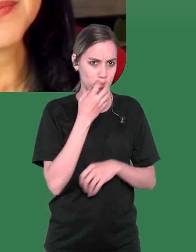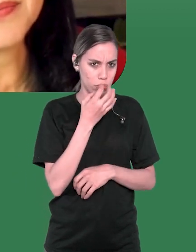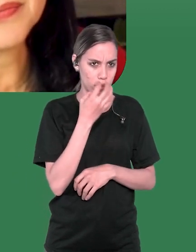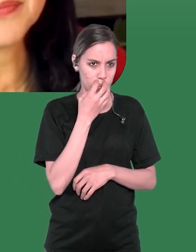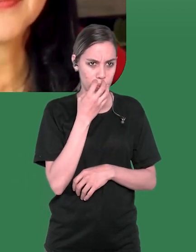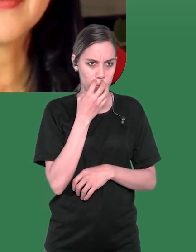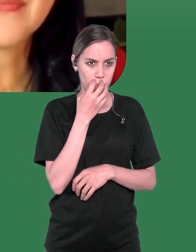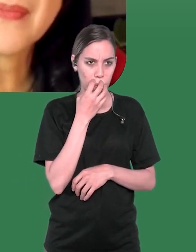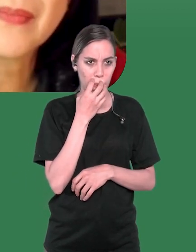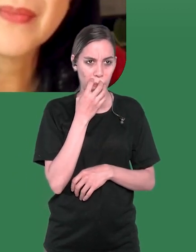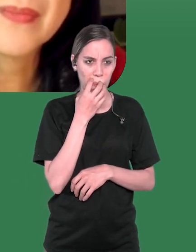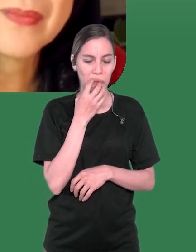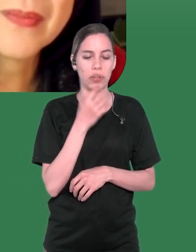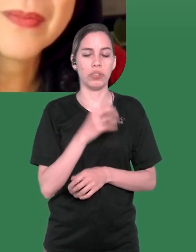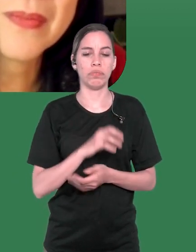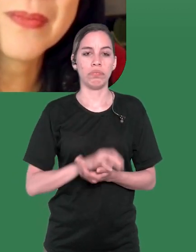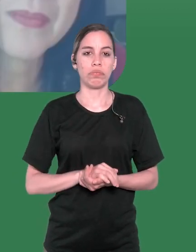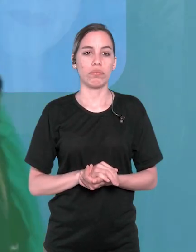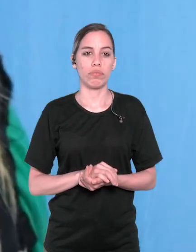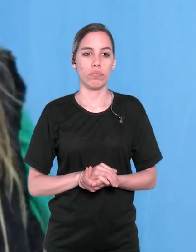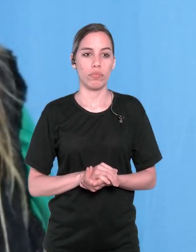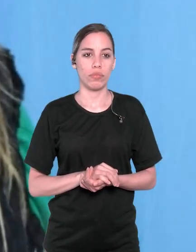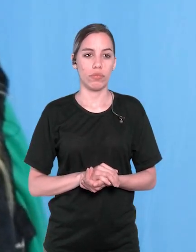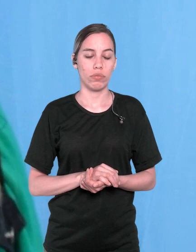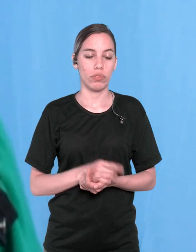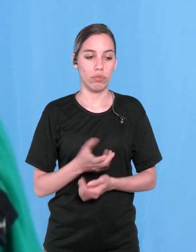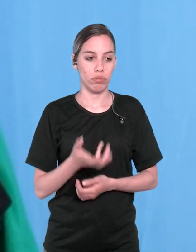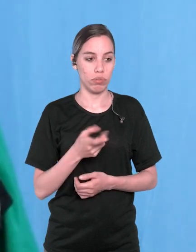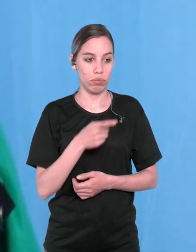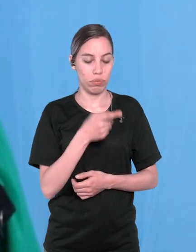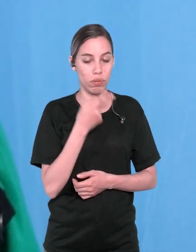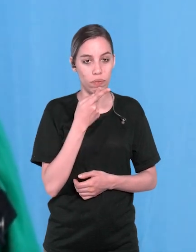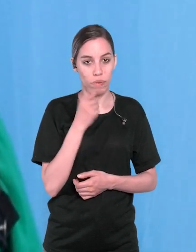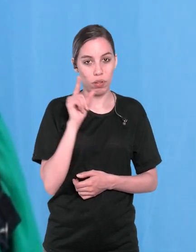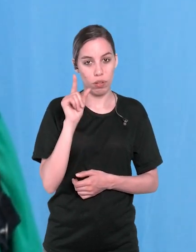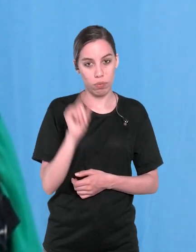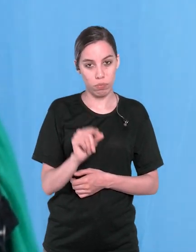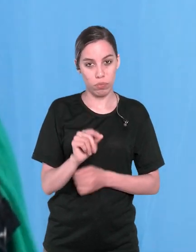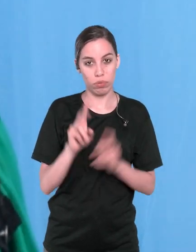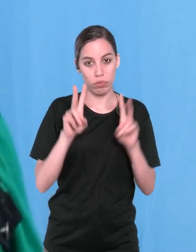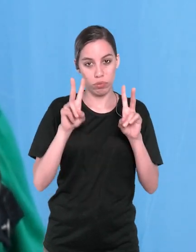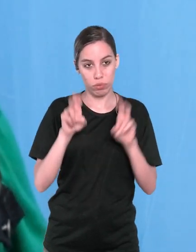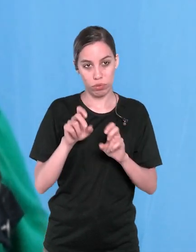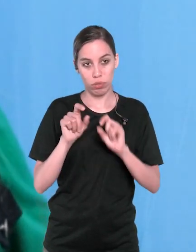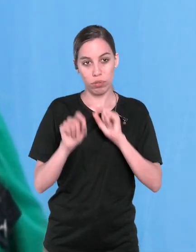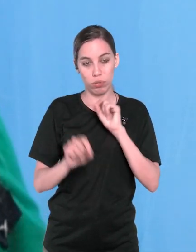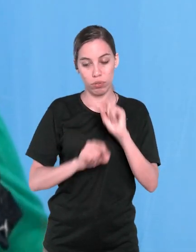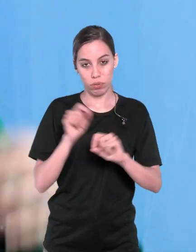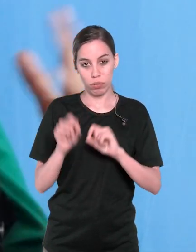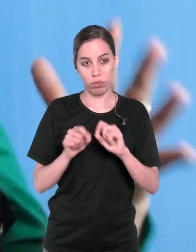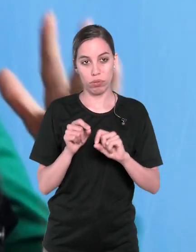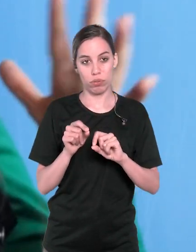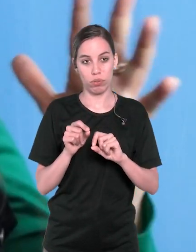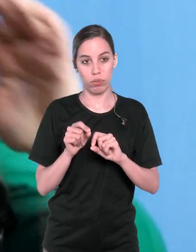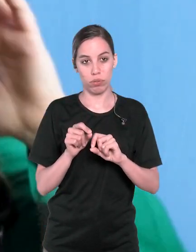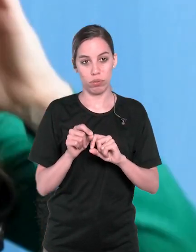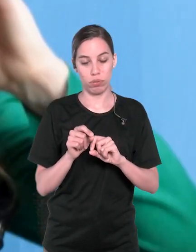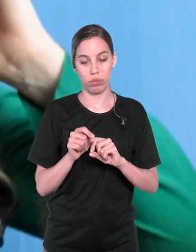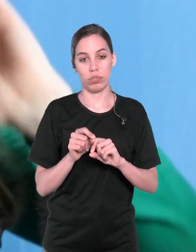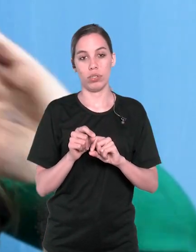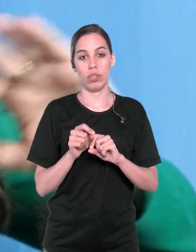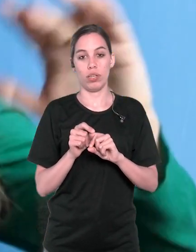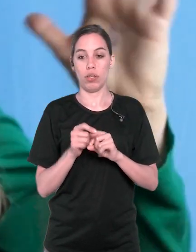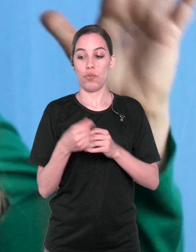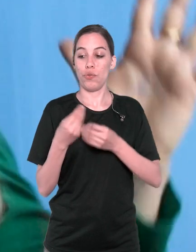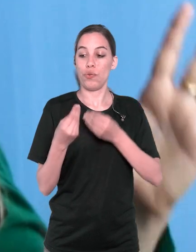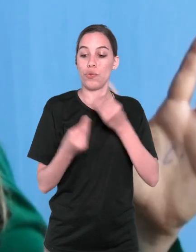já é tá na parte 2, mas eu quero te pedir para falar um pouco sobre essa zoopoética, principalmente com os